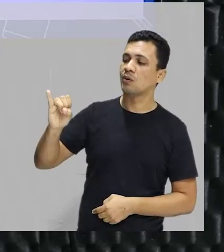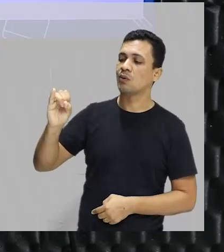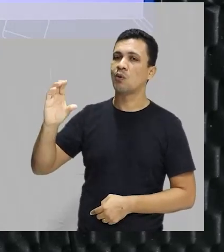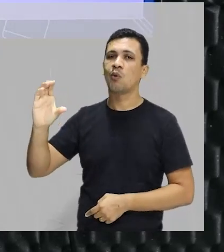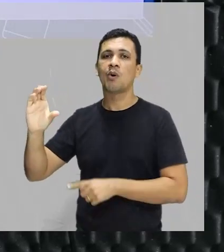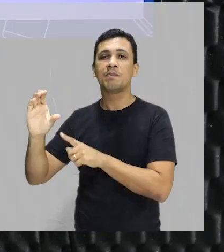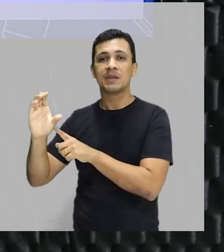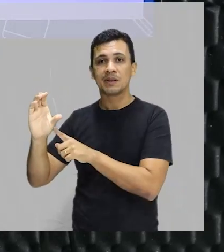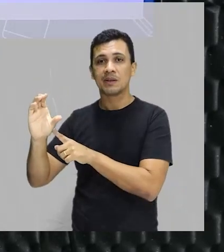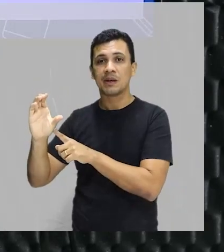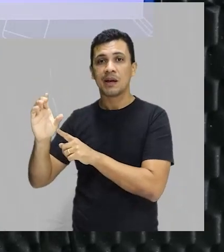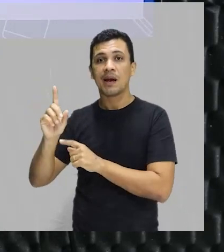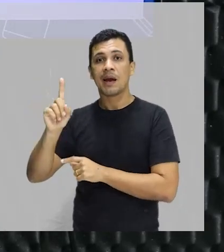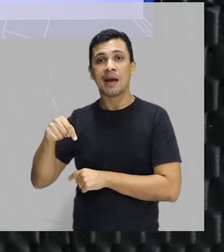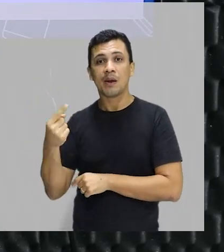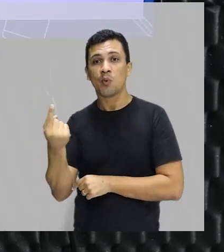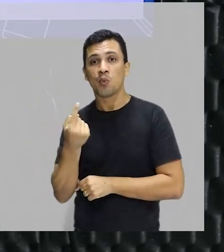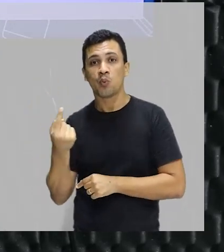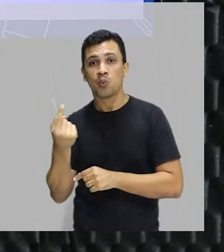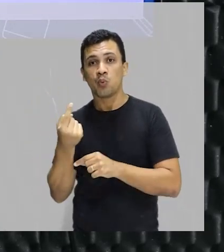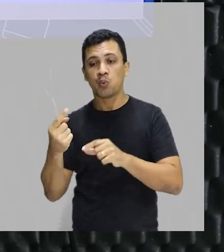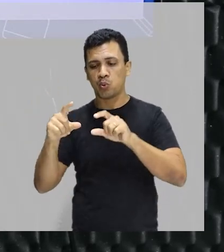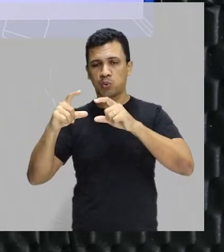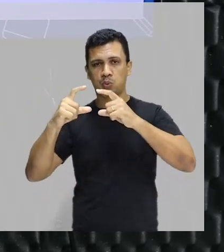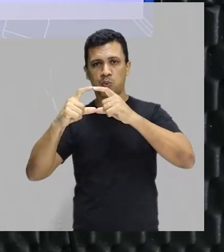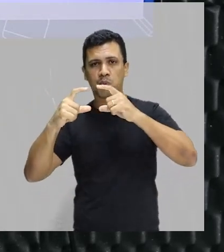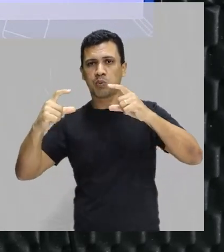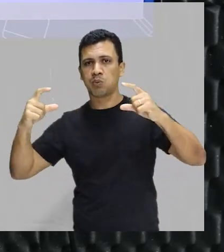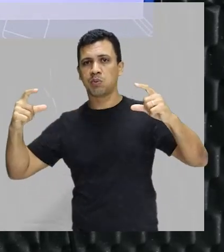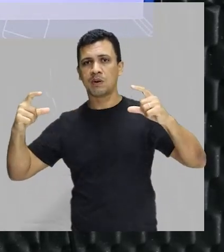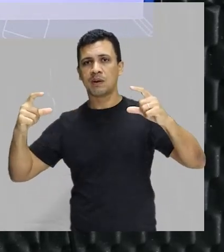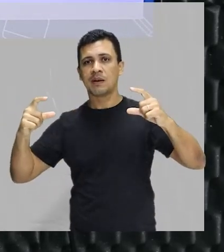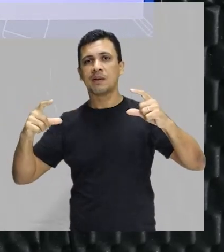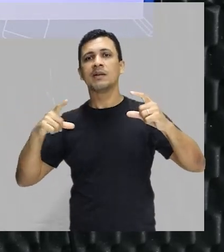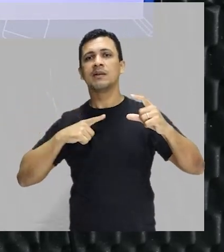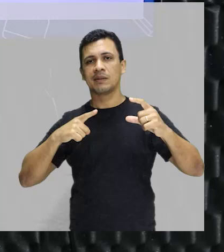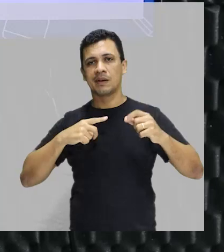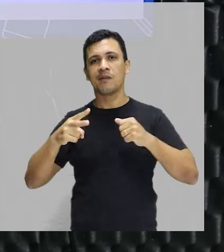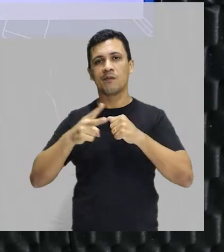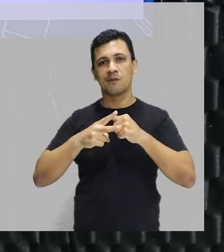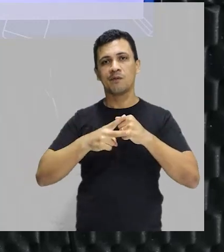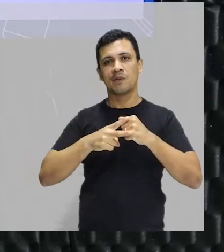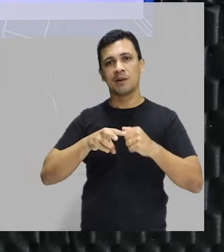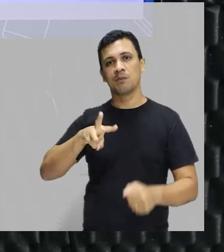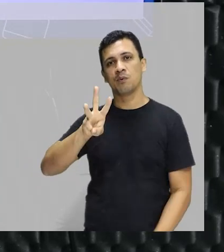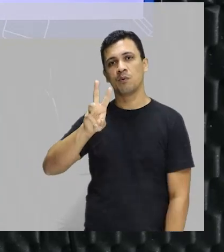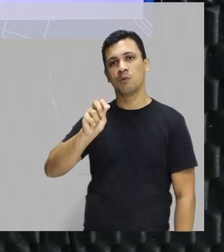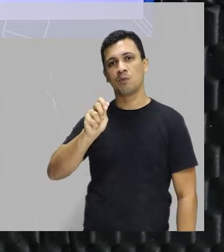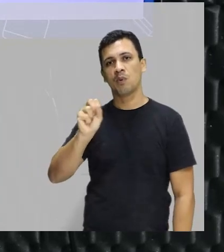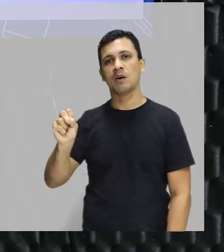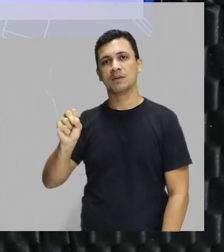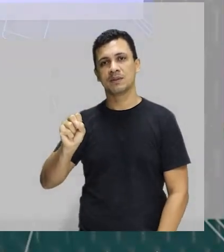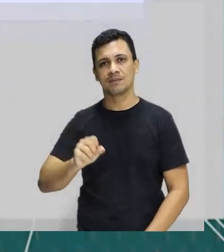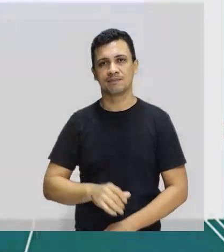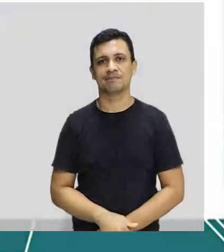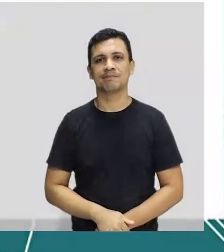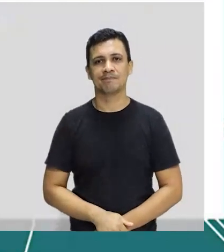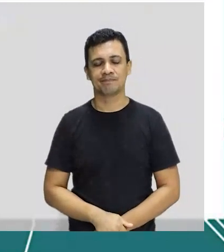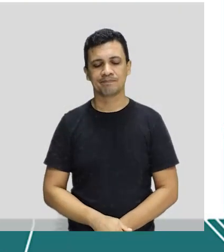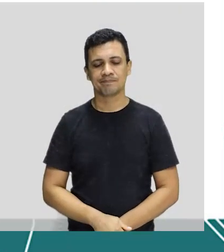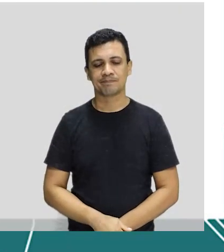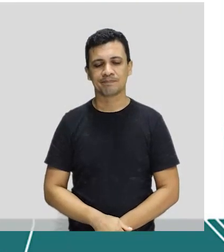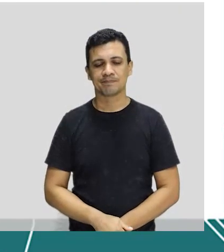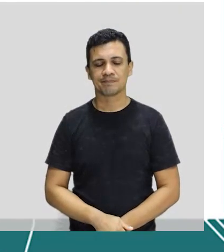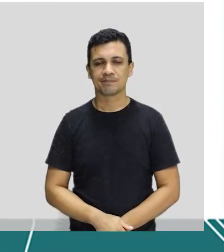quadrinho ou o desenho no singular, aí eu deveria ter o verbo was, tá bom? Então, para responder, analisamos a